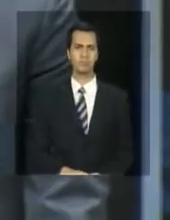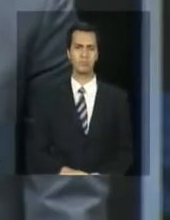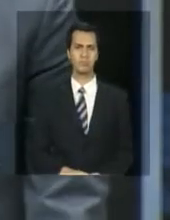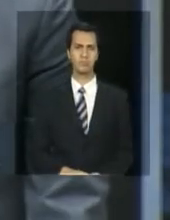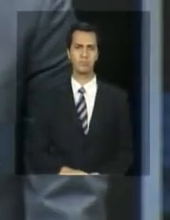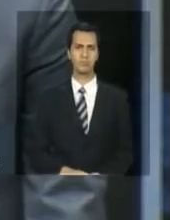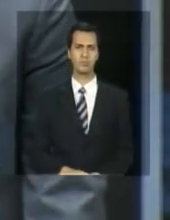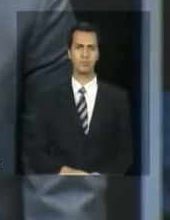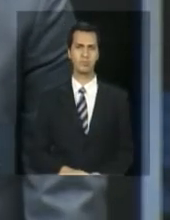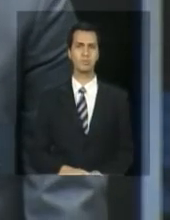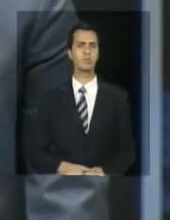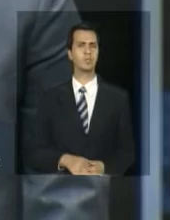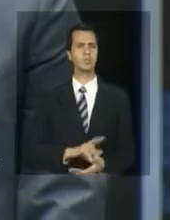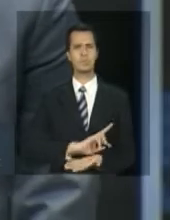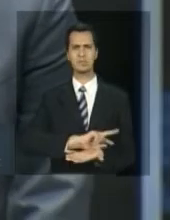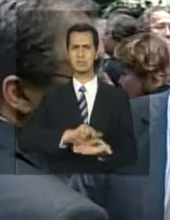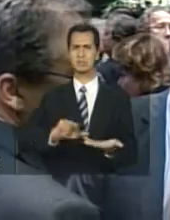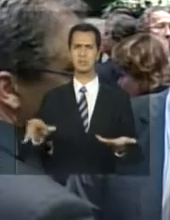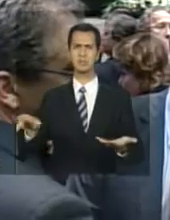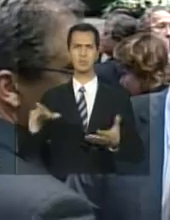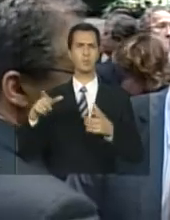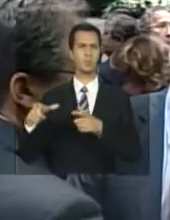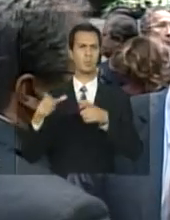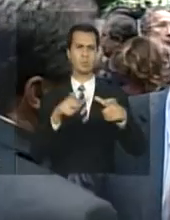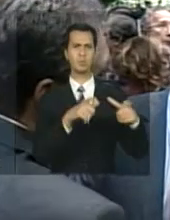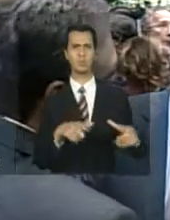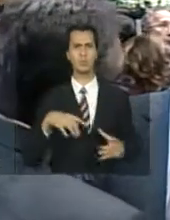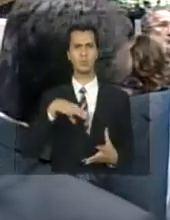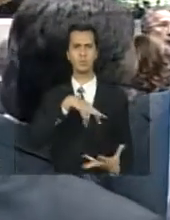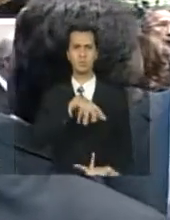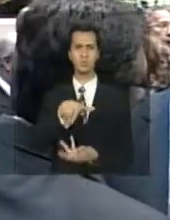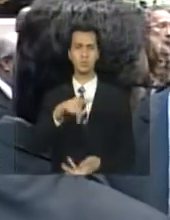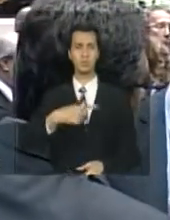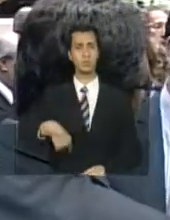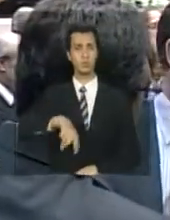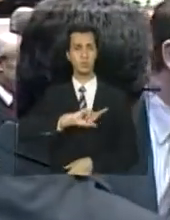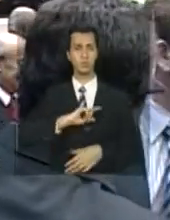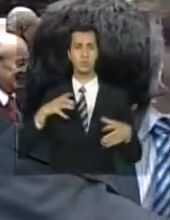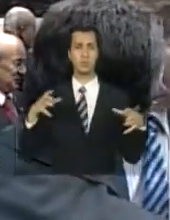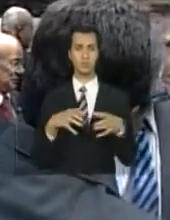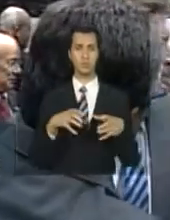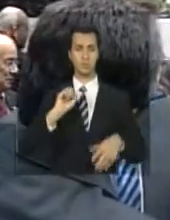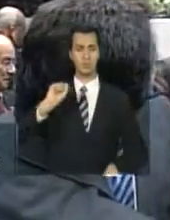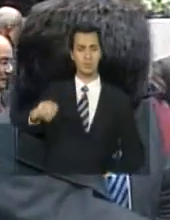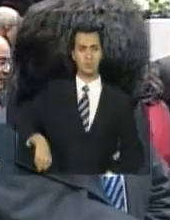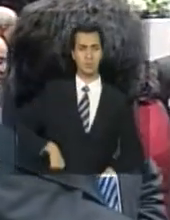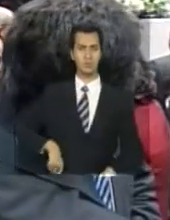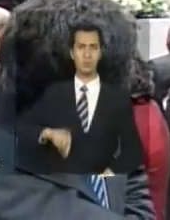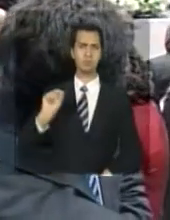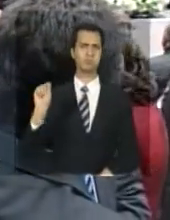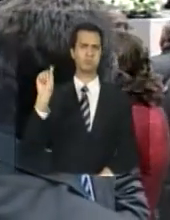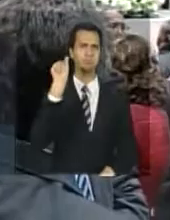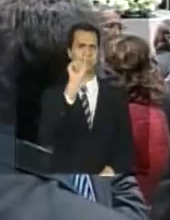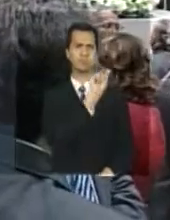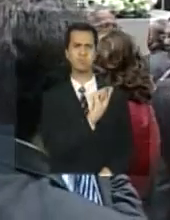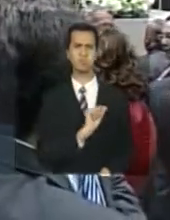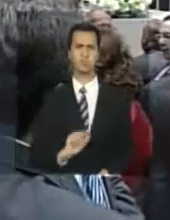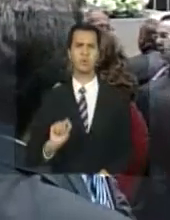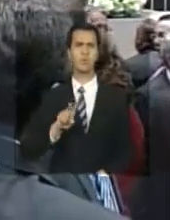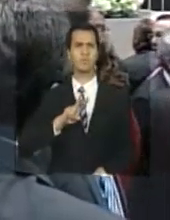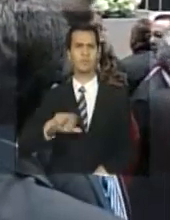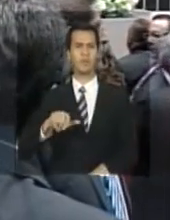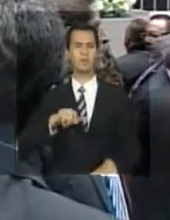esses quadrantes do globo, nossa rede consular continuará aperfeiçoando o